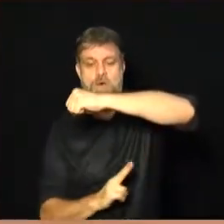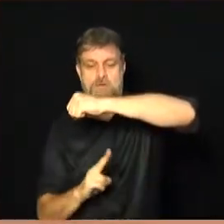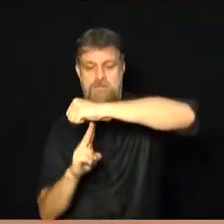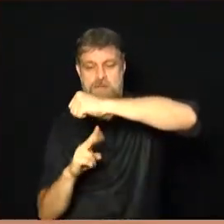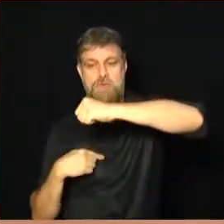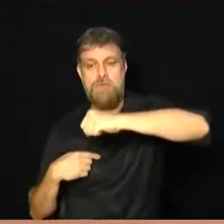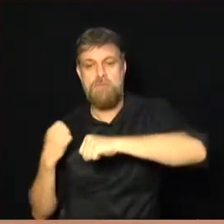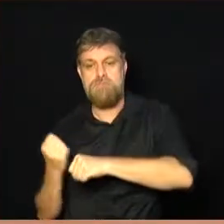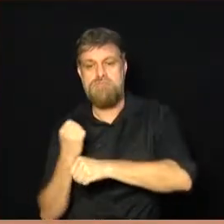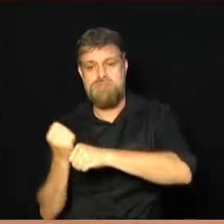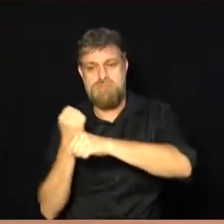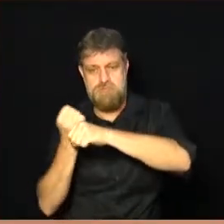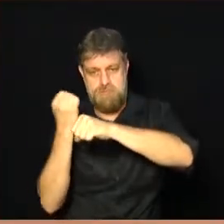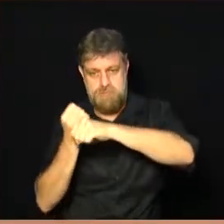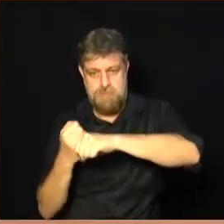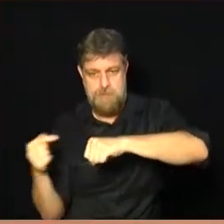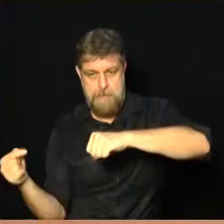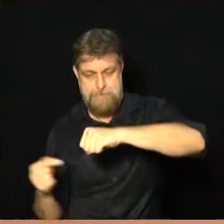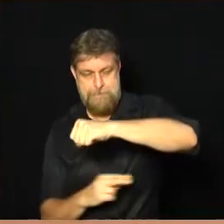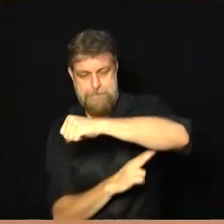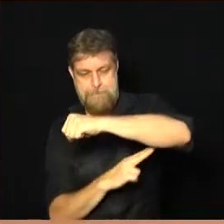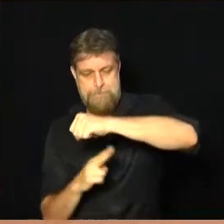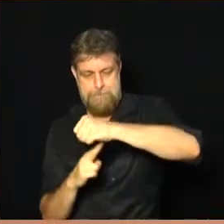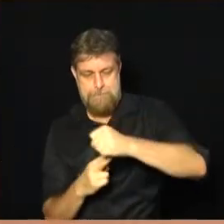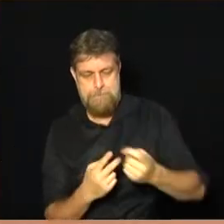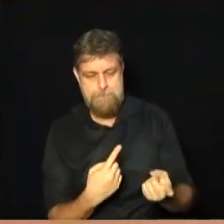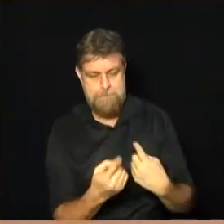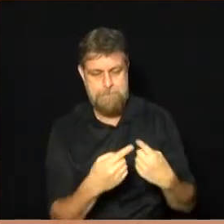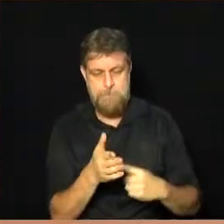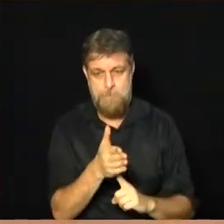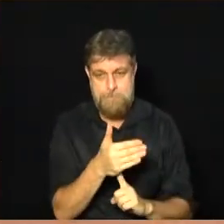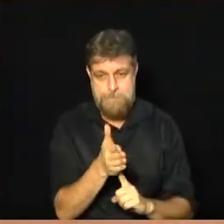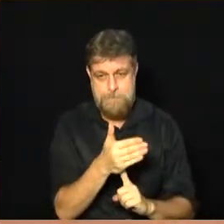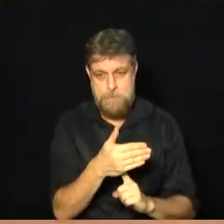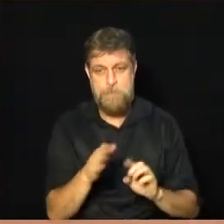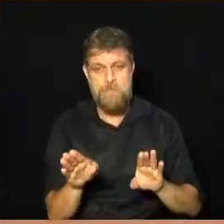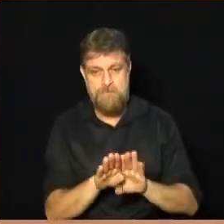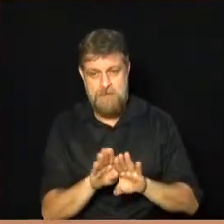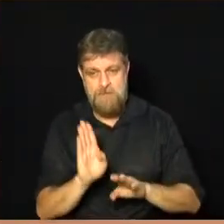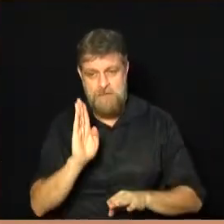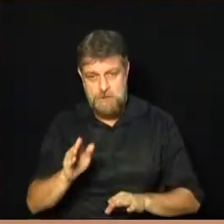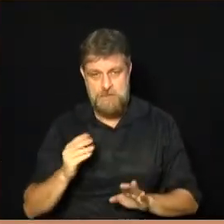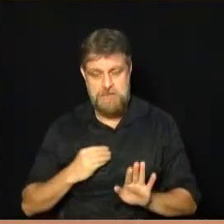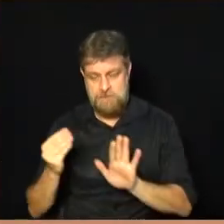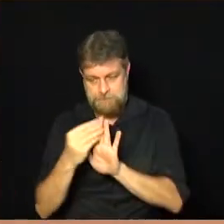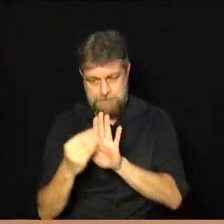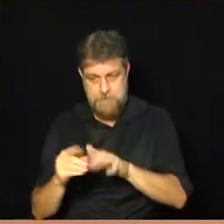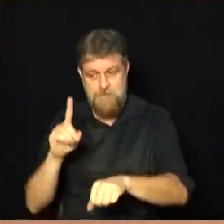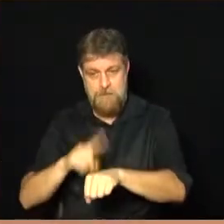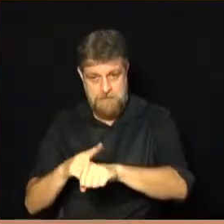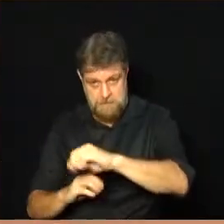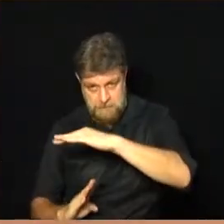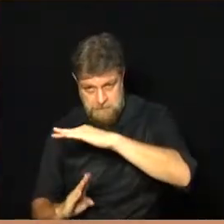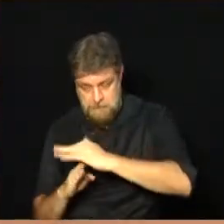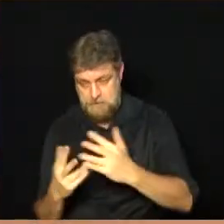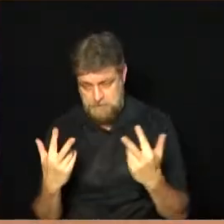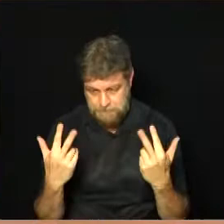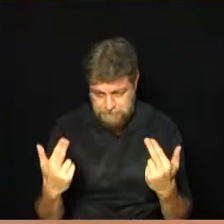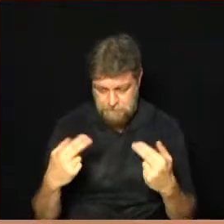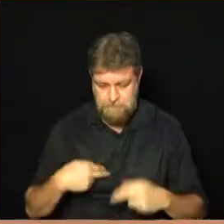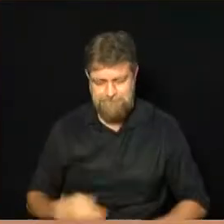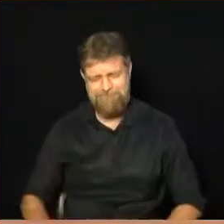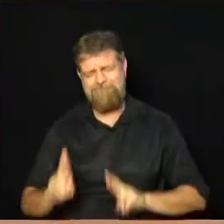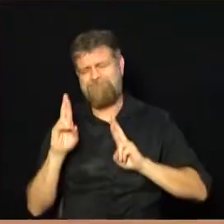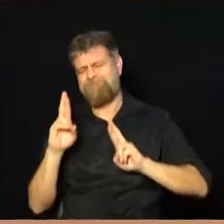construir. Esse viaduto e o da Bandeirantes, que é a sua pergunta, também está nesse horizonte de tempo. Nós esperamos concluir todo